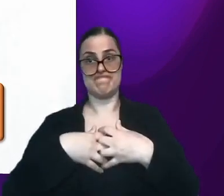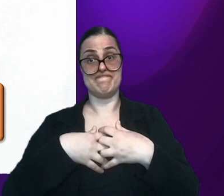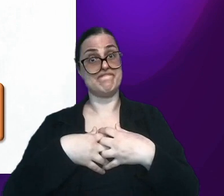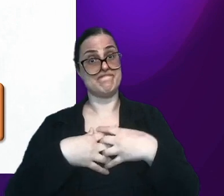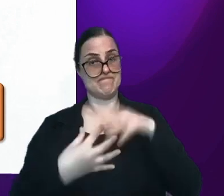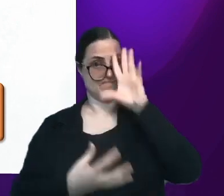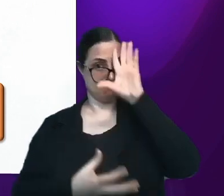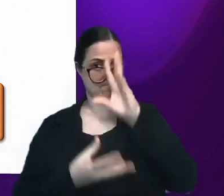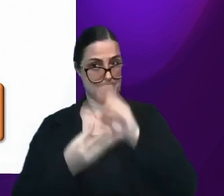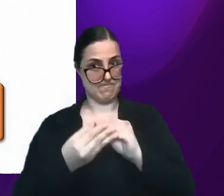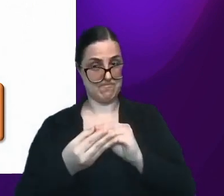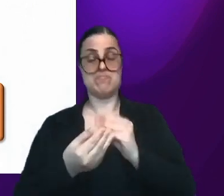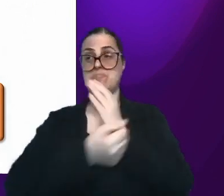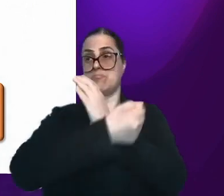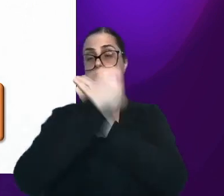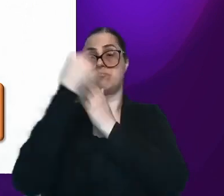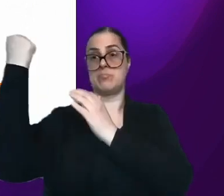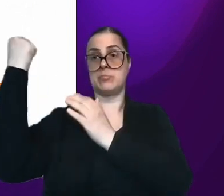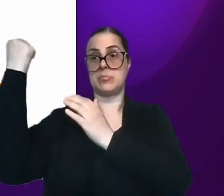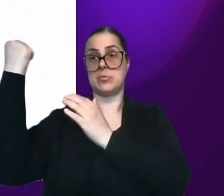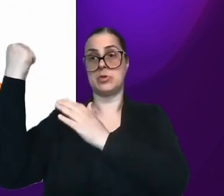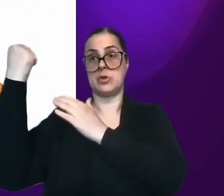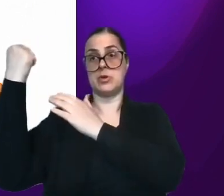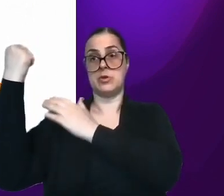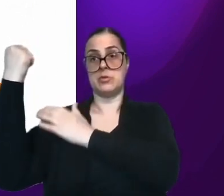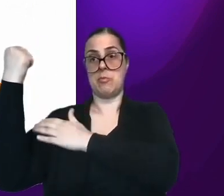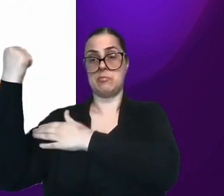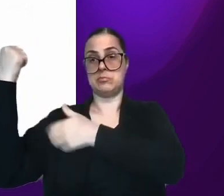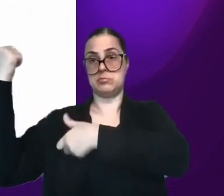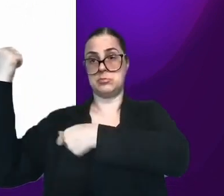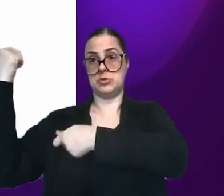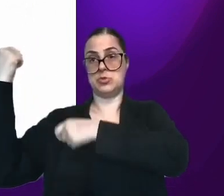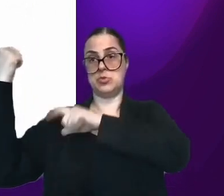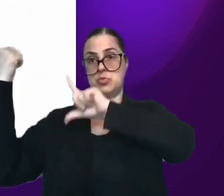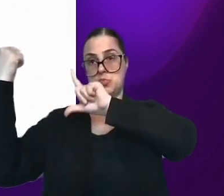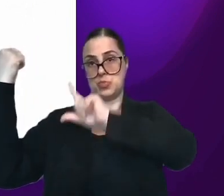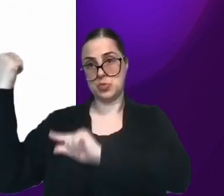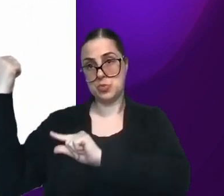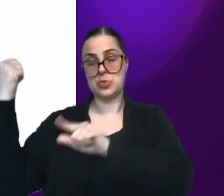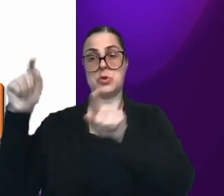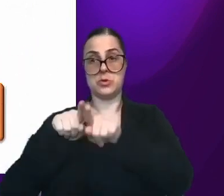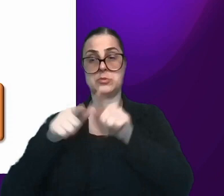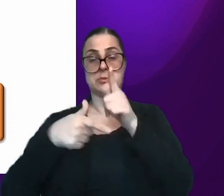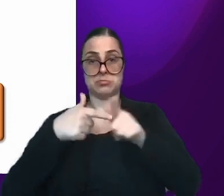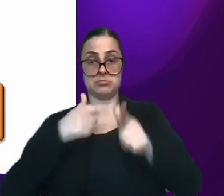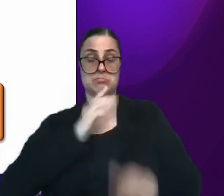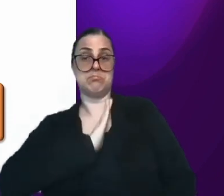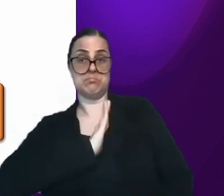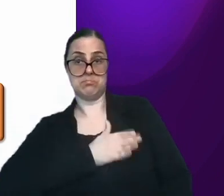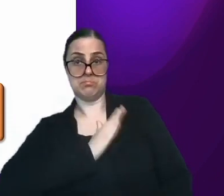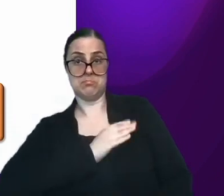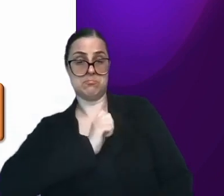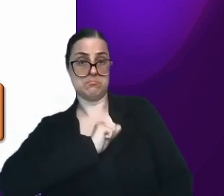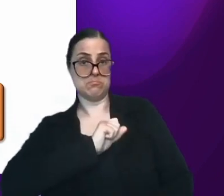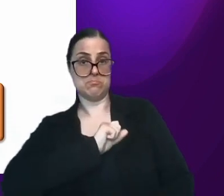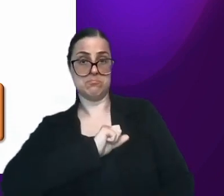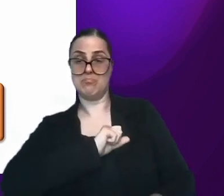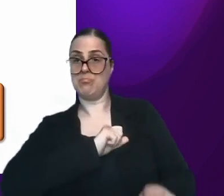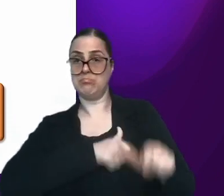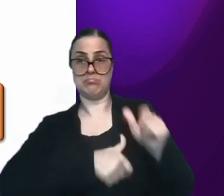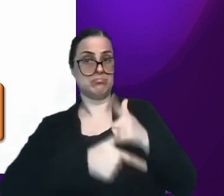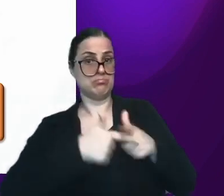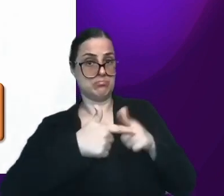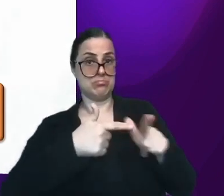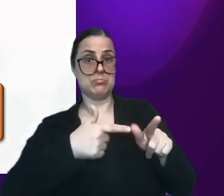consequente hipotensão com disfunção orgânica, isquemia renal, estane miocárdico, alteração de cognição,